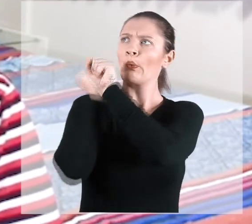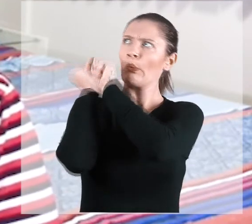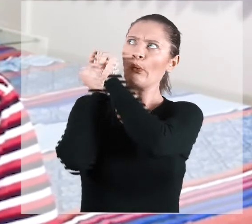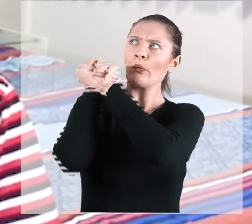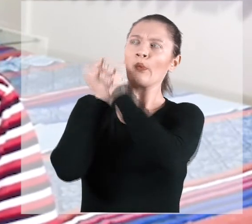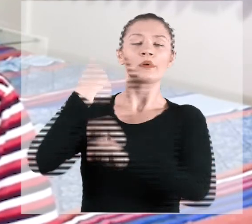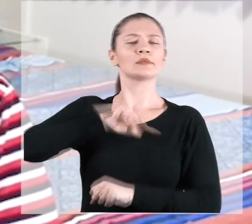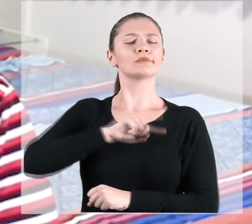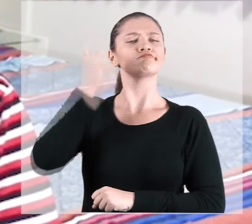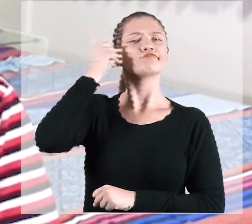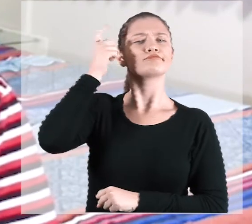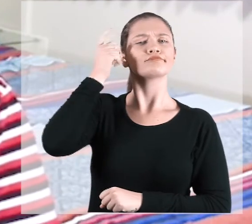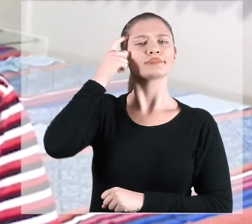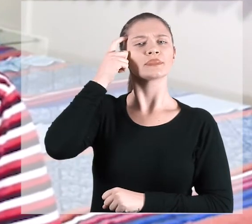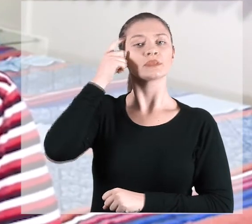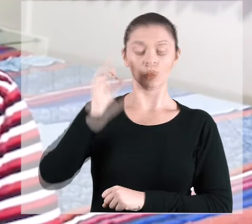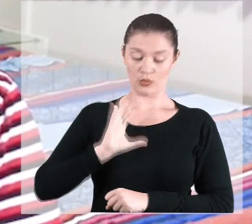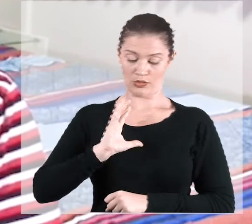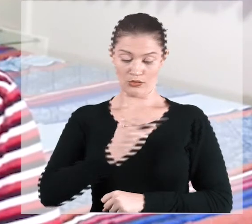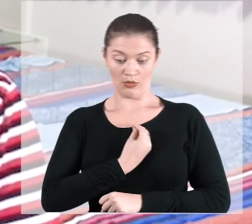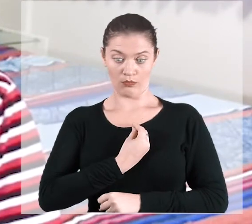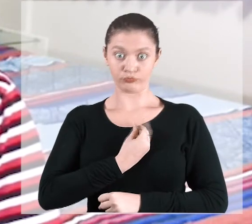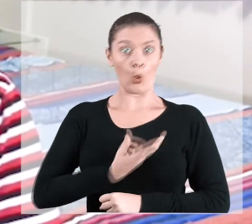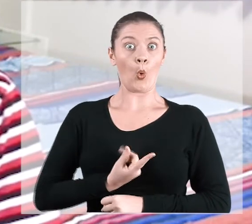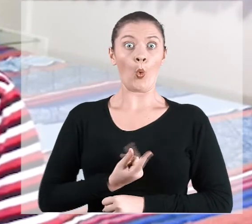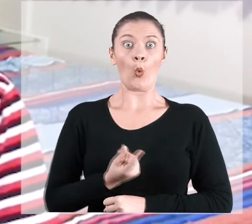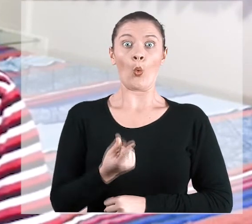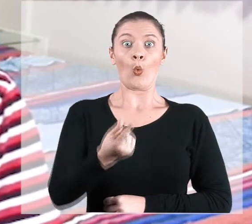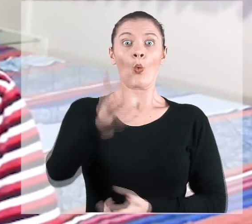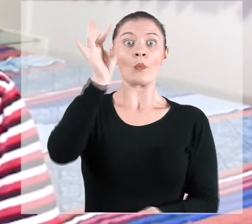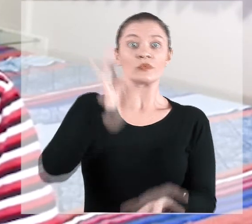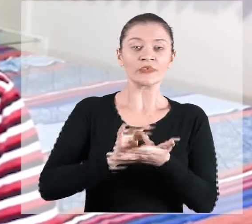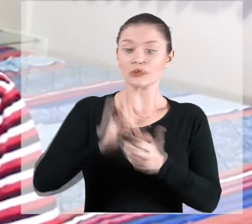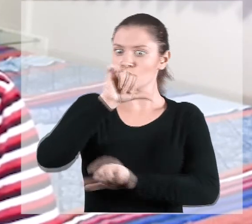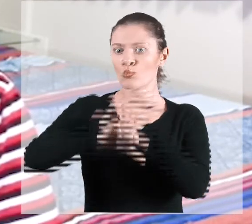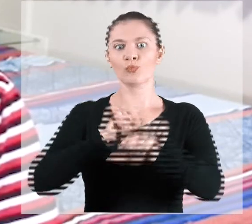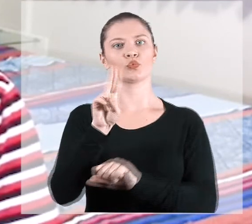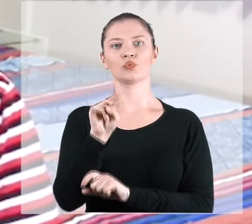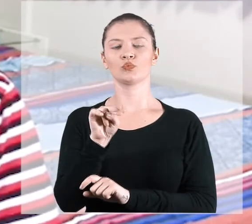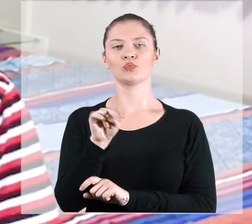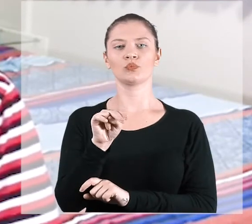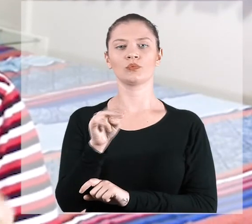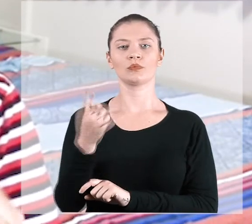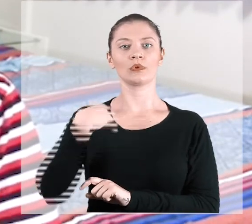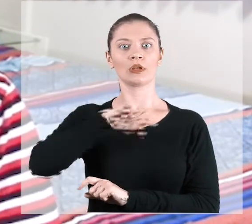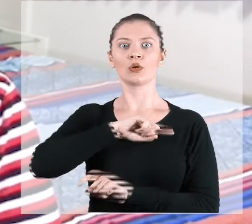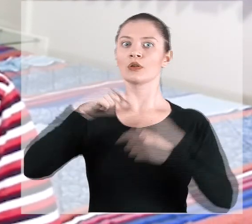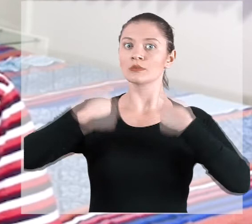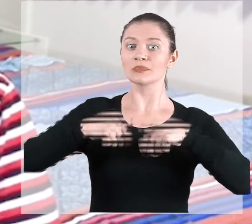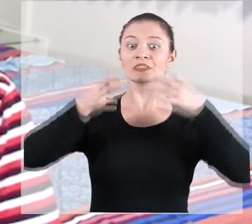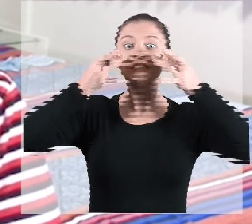vezes que a transexualidade ela é fixa e ela não é imutável. E isso a gente precisa ter uma